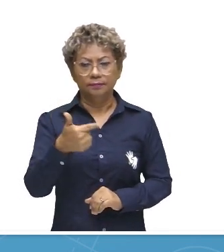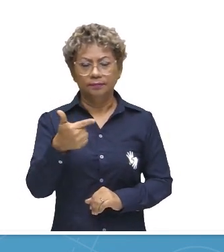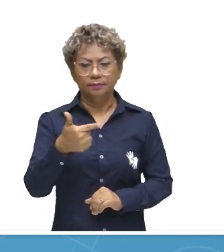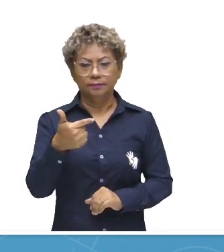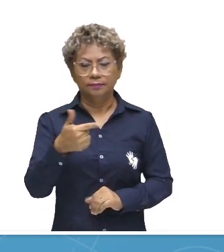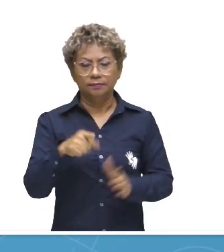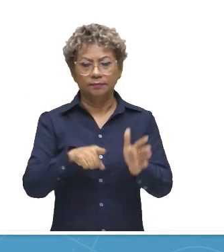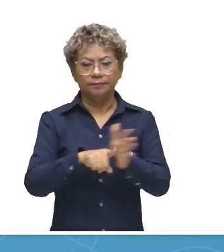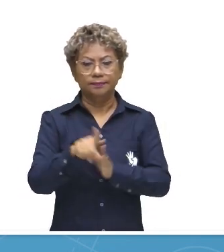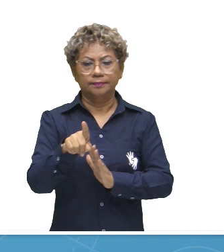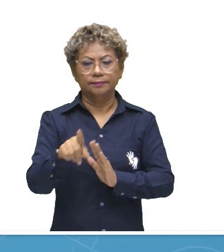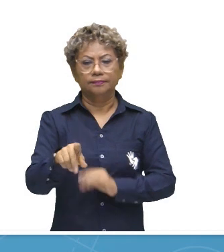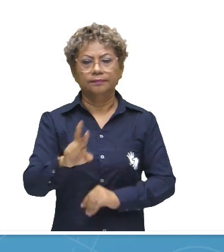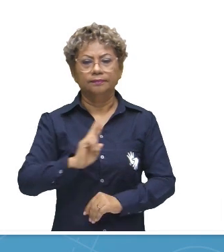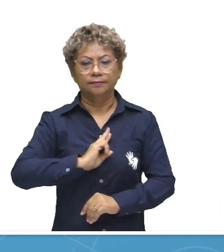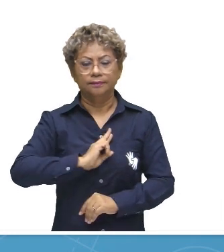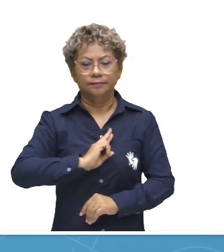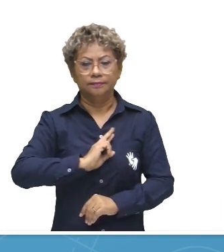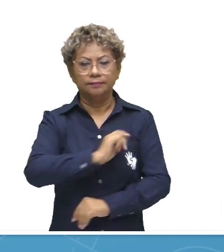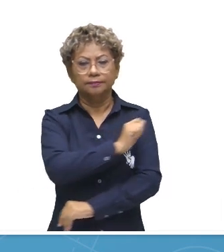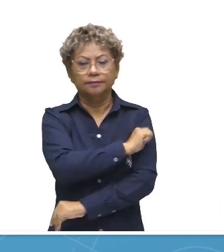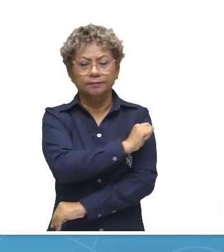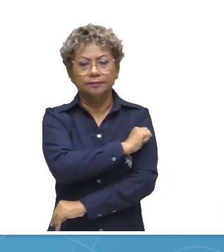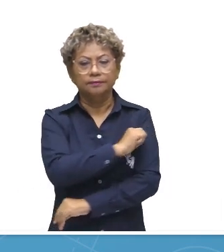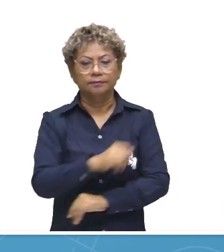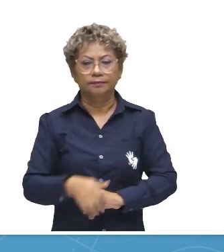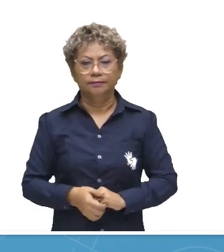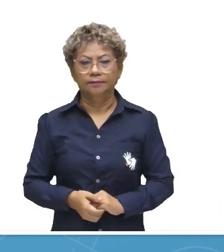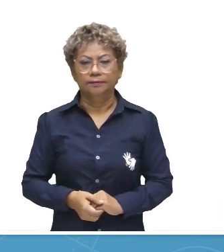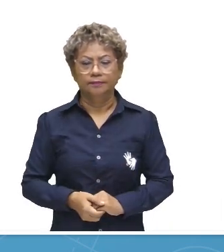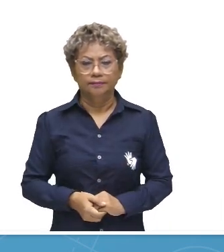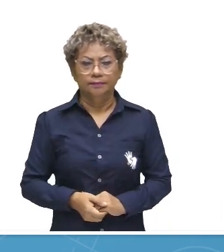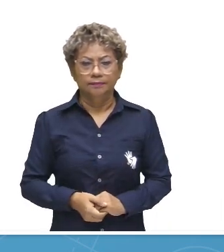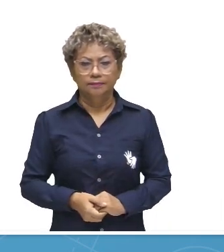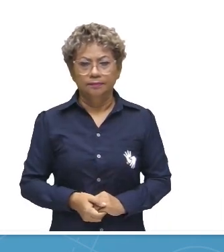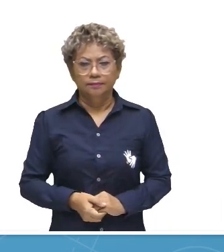questão, que fazia a seguinte pergunta.